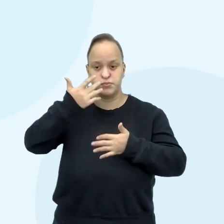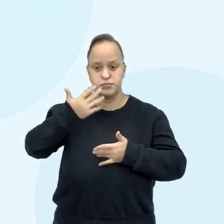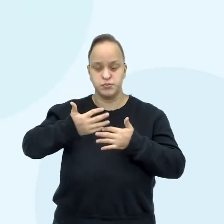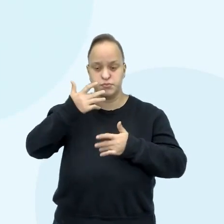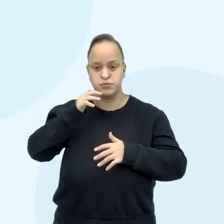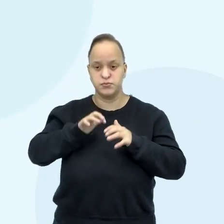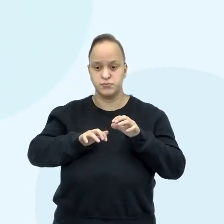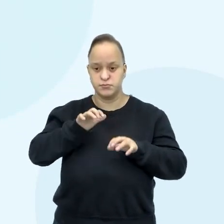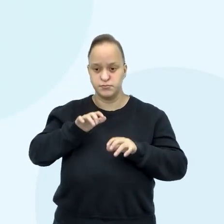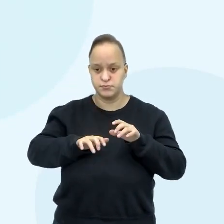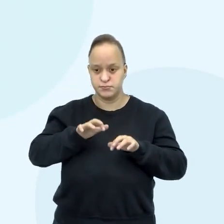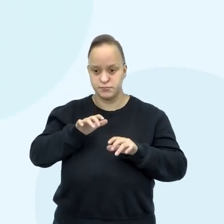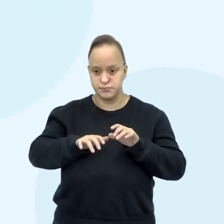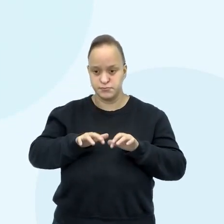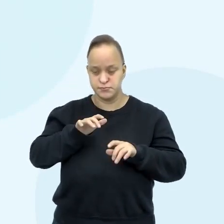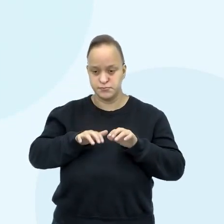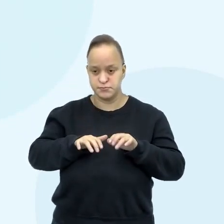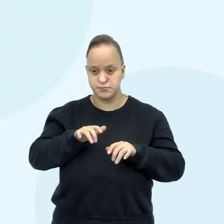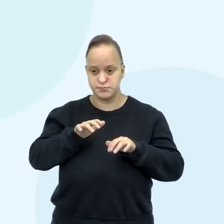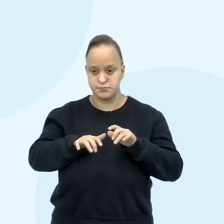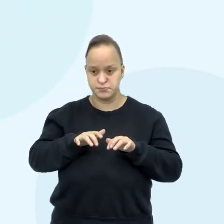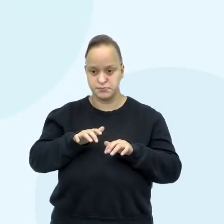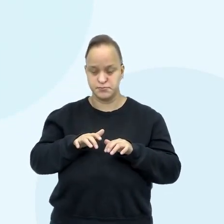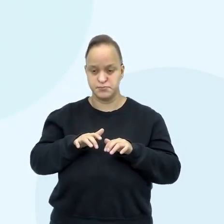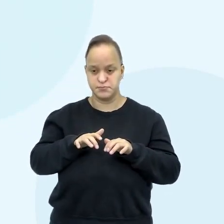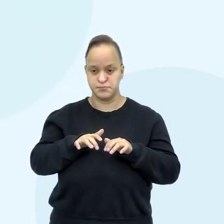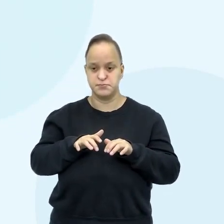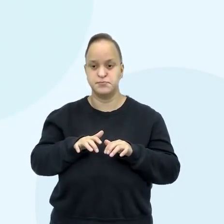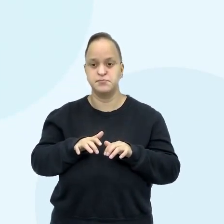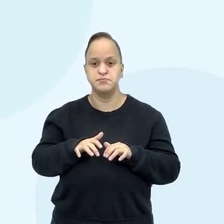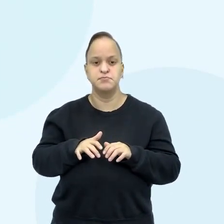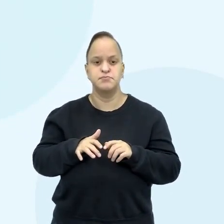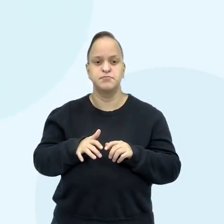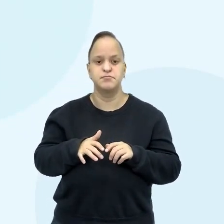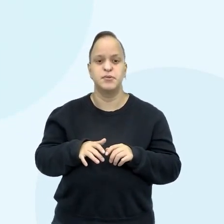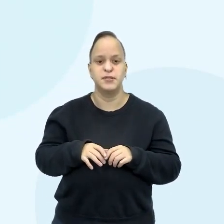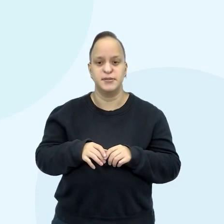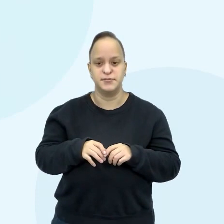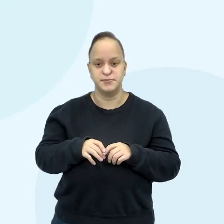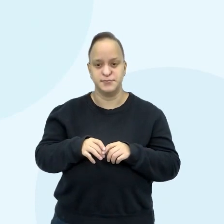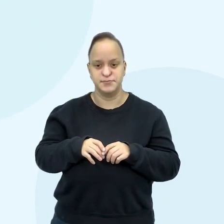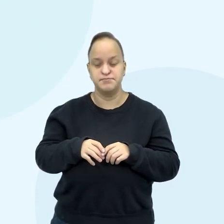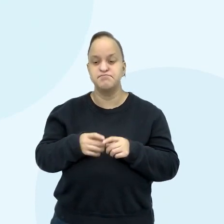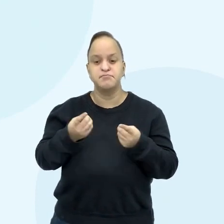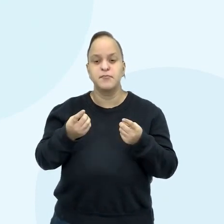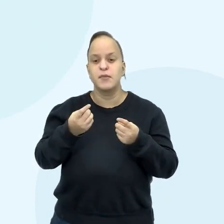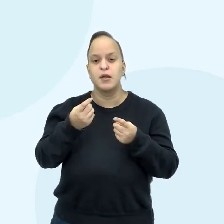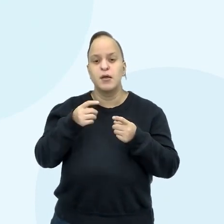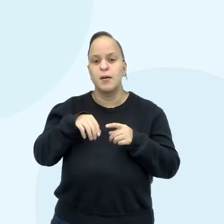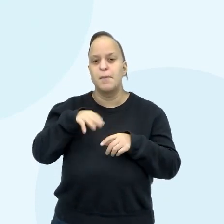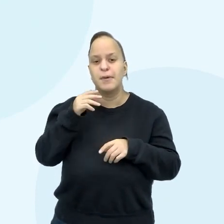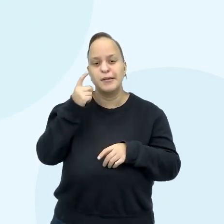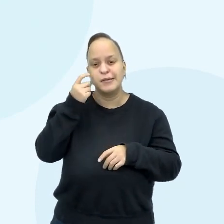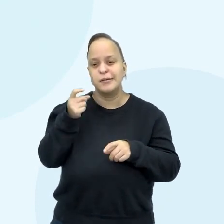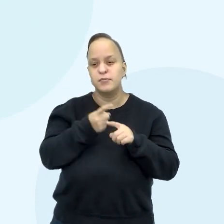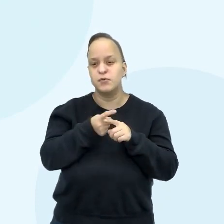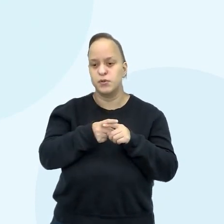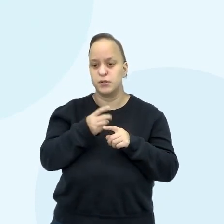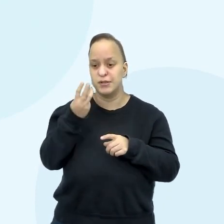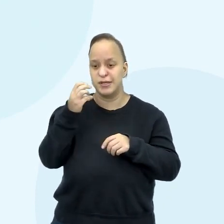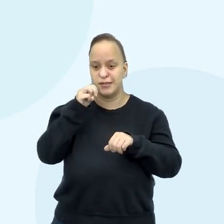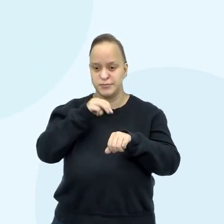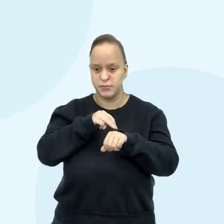até o momento, que tipo de radiação você acredita ser mais perigosa para o ser humano e por quê? Vamos lá.